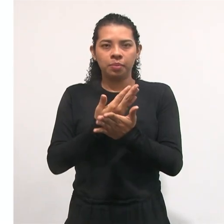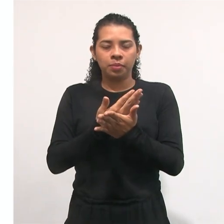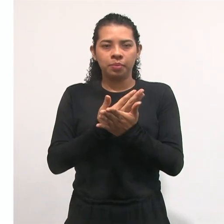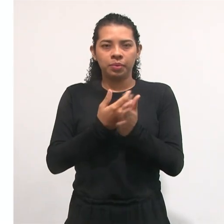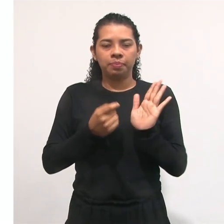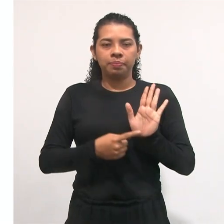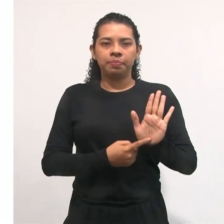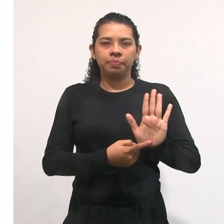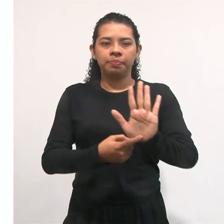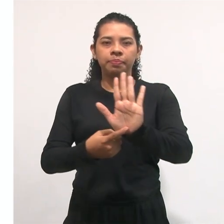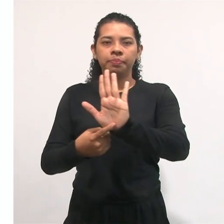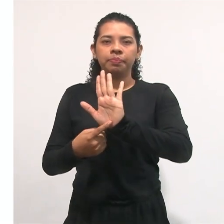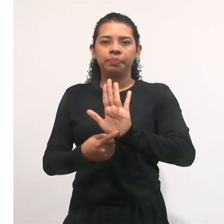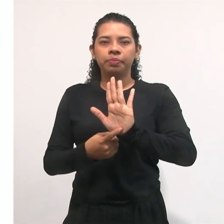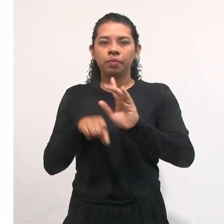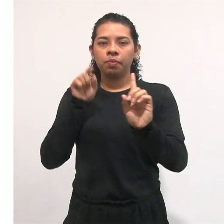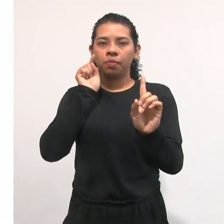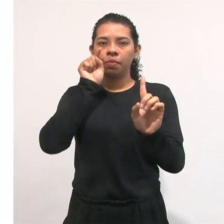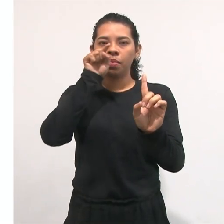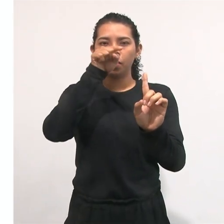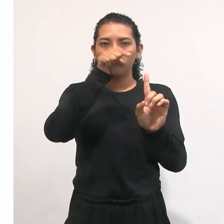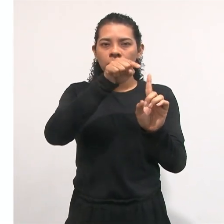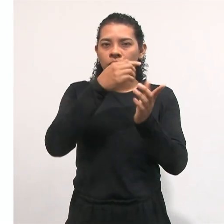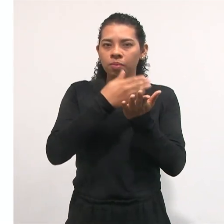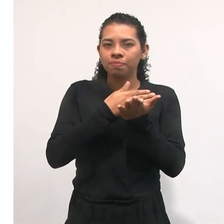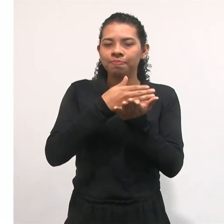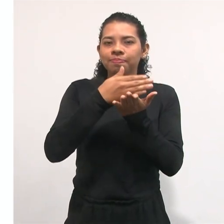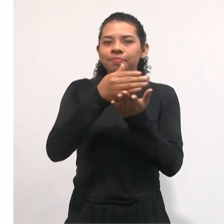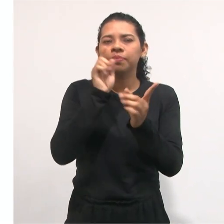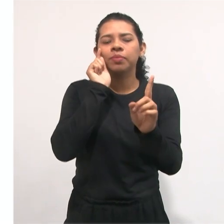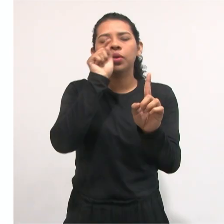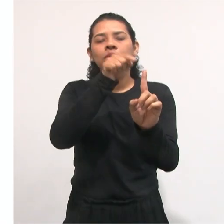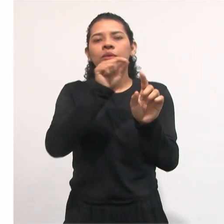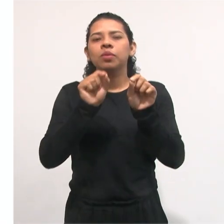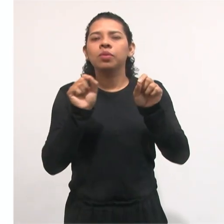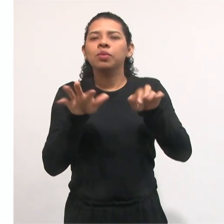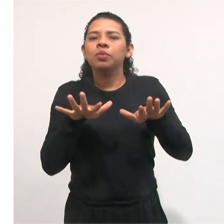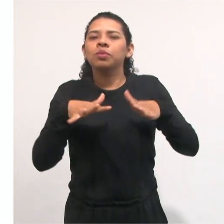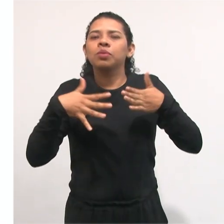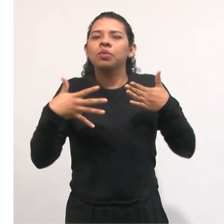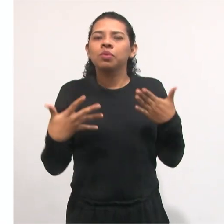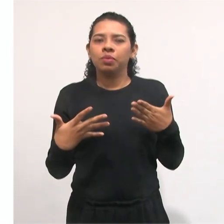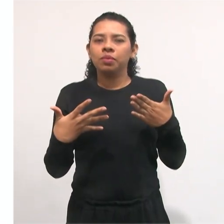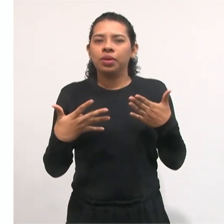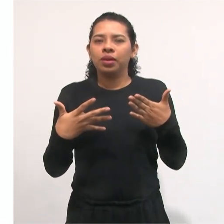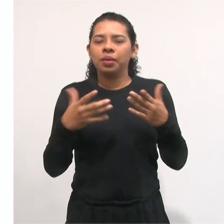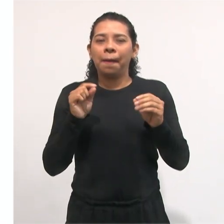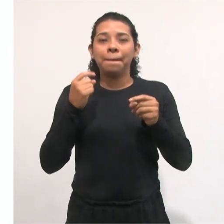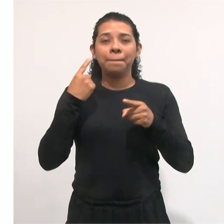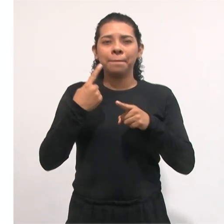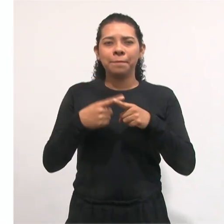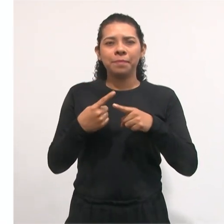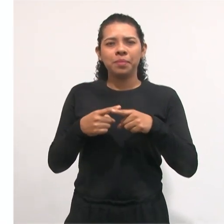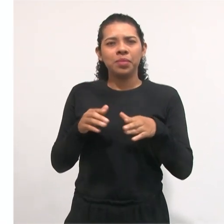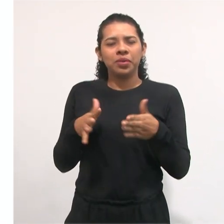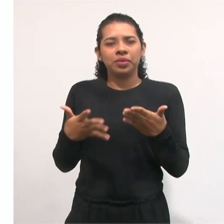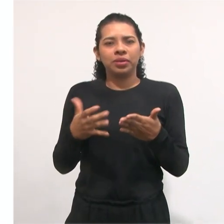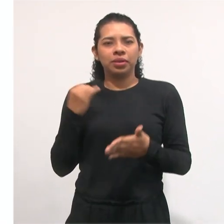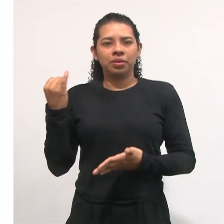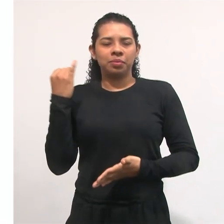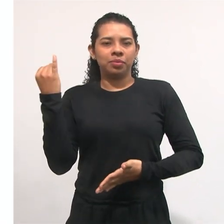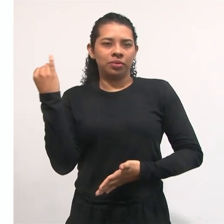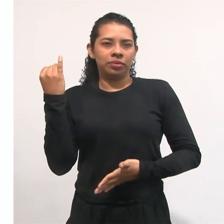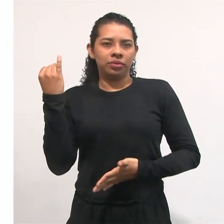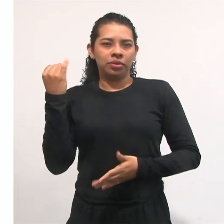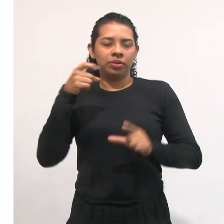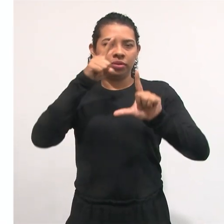nortear a nossa disciplina, a nossa aula de hoje. Qual é a função da estatística? Para que serve